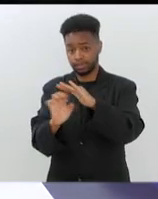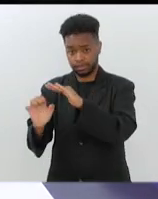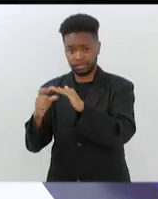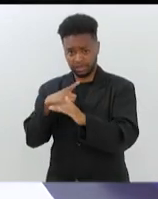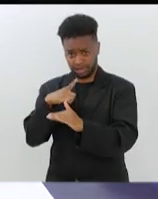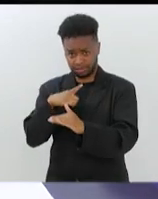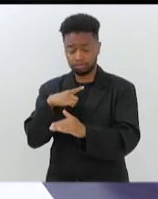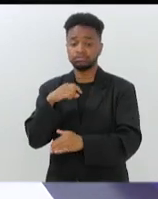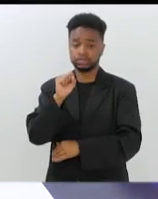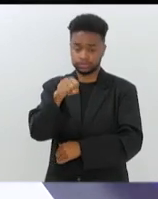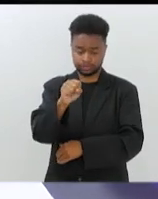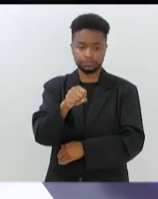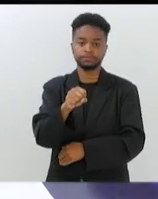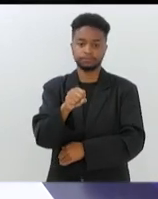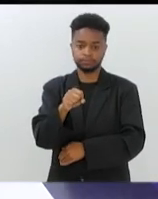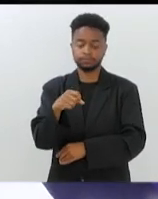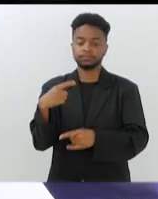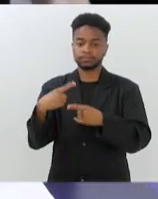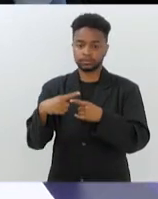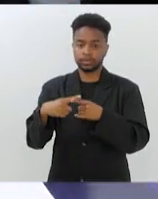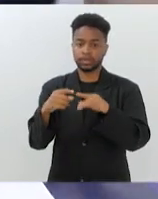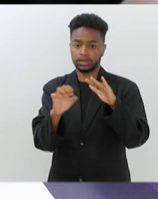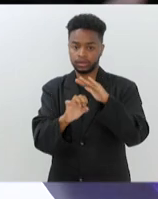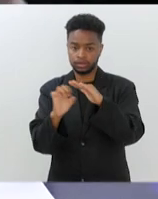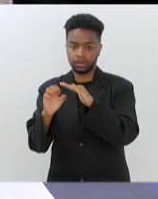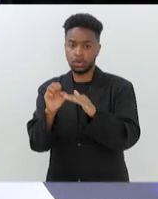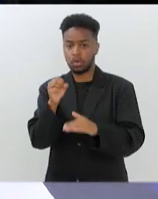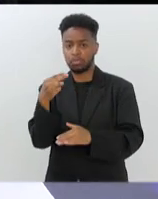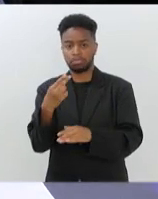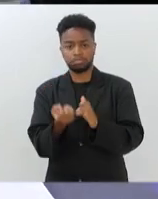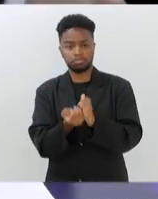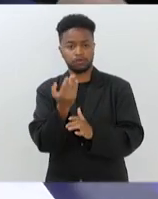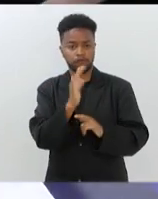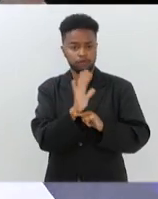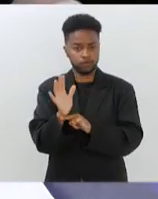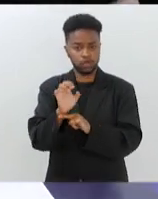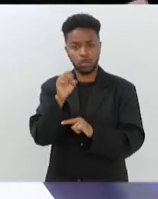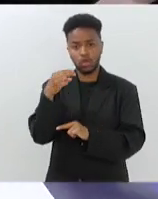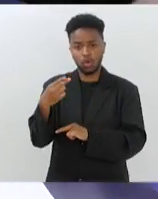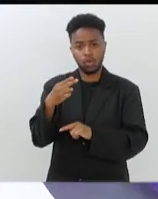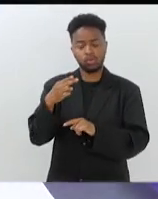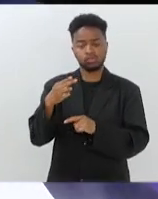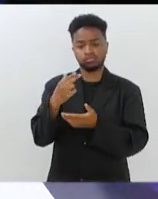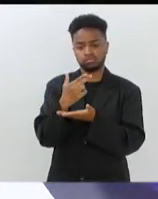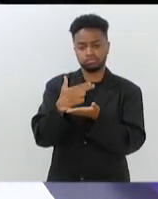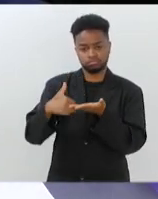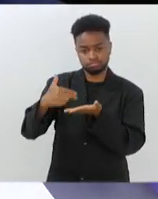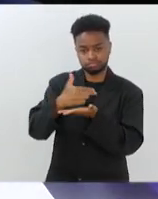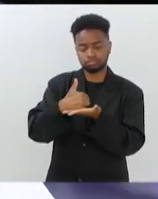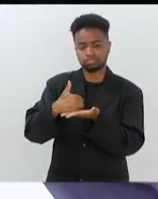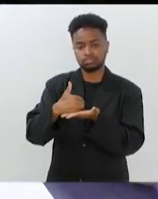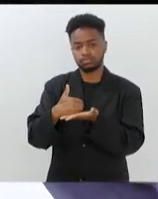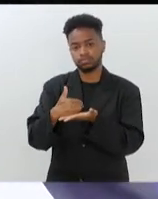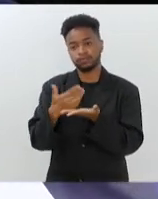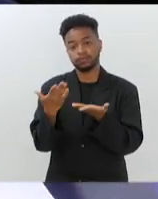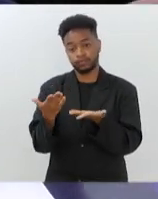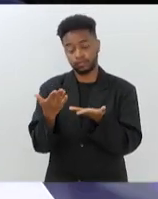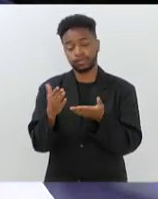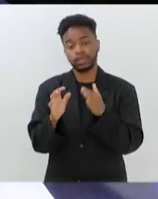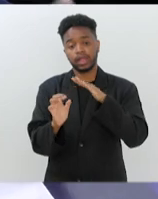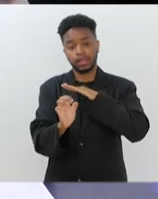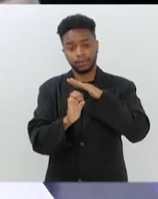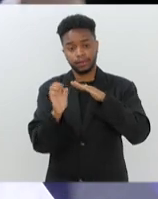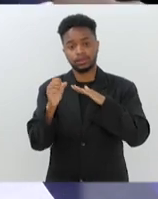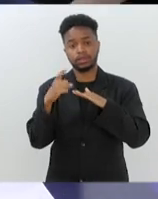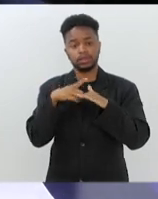geralmente agim a medida com que vão produzir ou um filme ou uma peça gráfica enfim aí elas eh abrem a